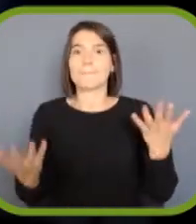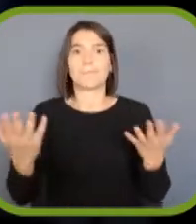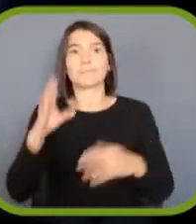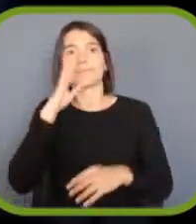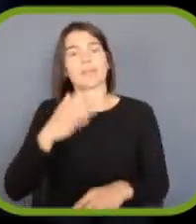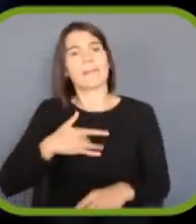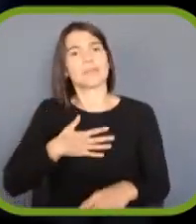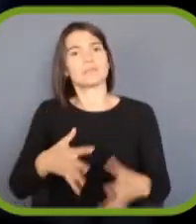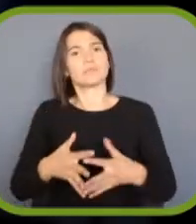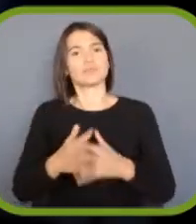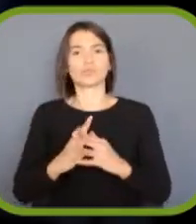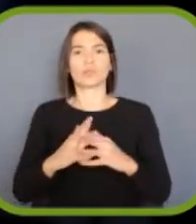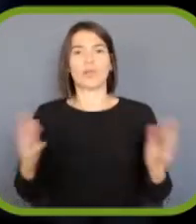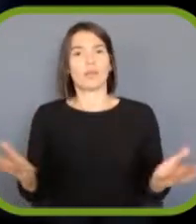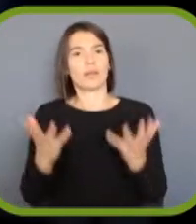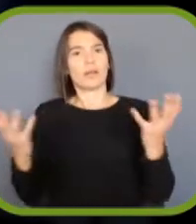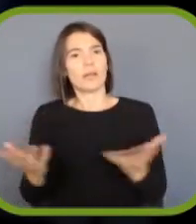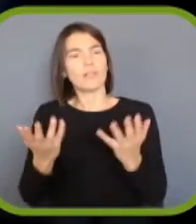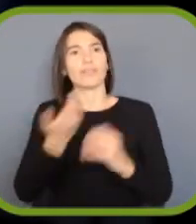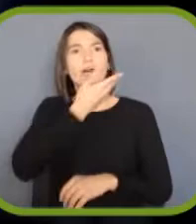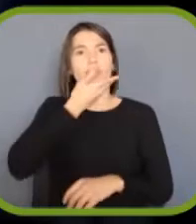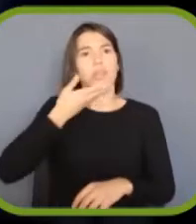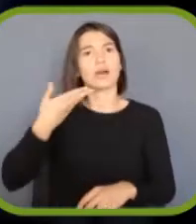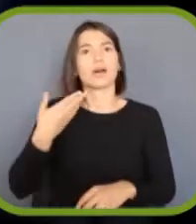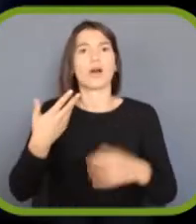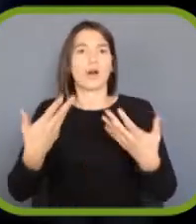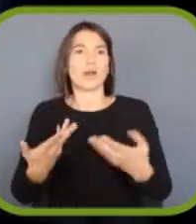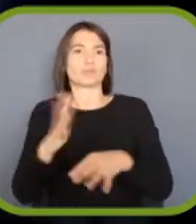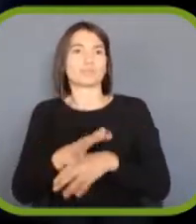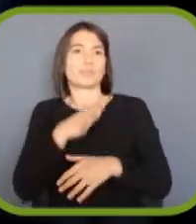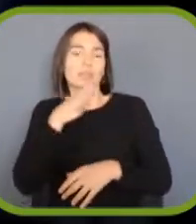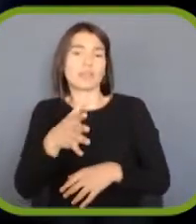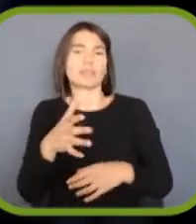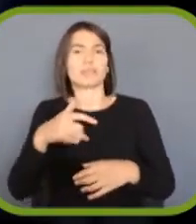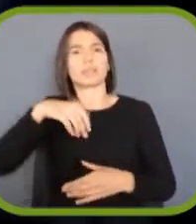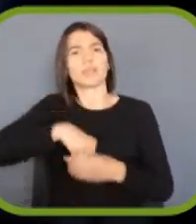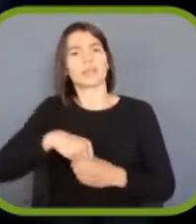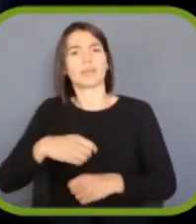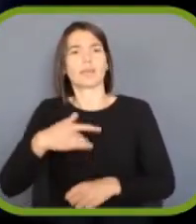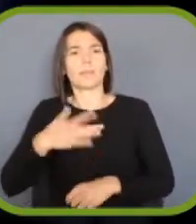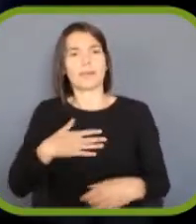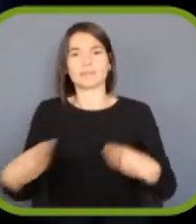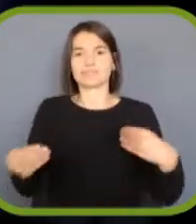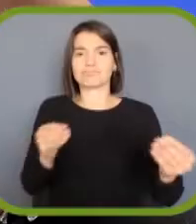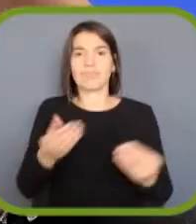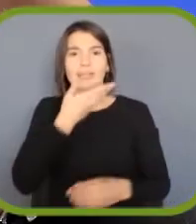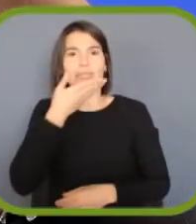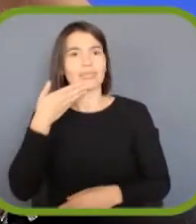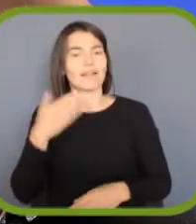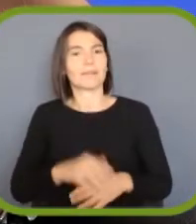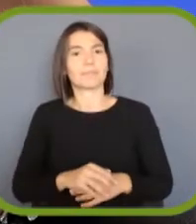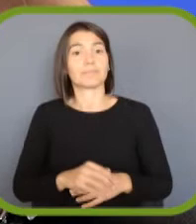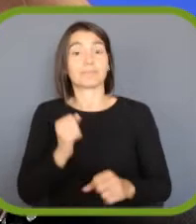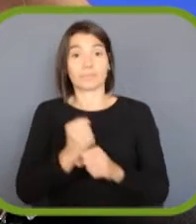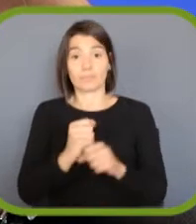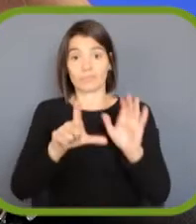trabalho do que numa empresa que tem uma estrutura muito mais light, uma estrutura muito mais ágil. Hoje, aliás, fala-se na agilidade organizacional. O Código